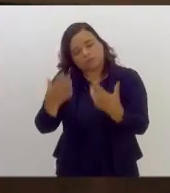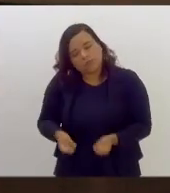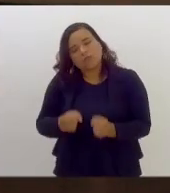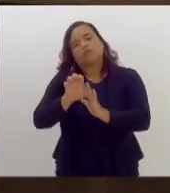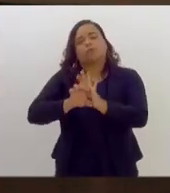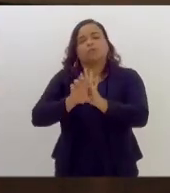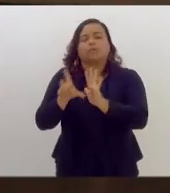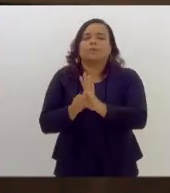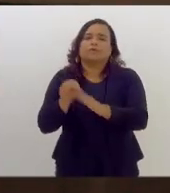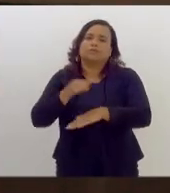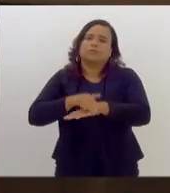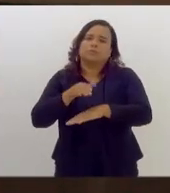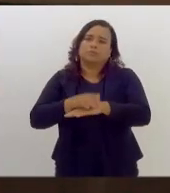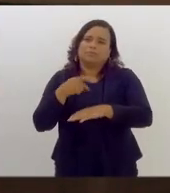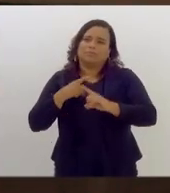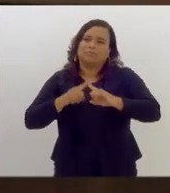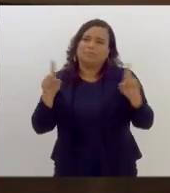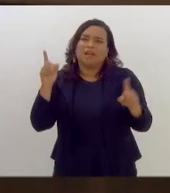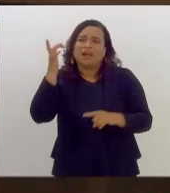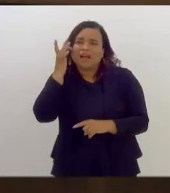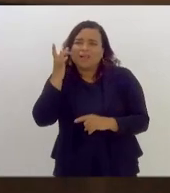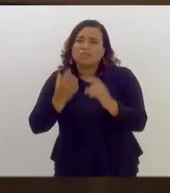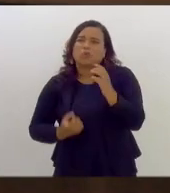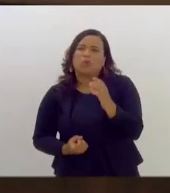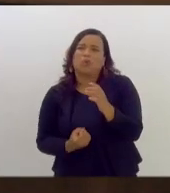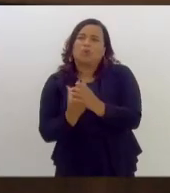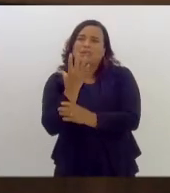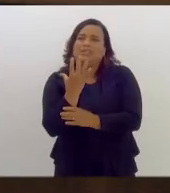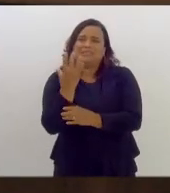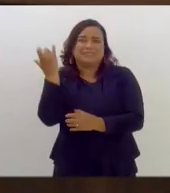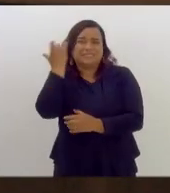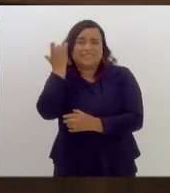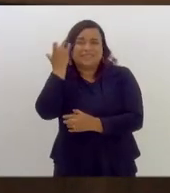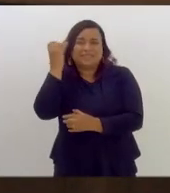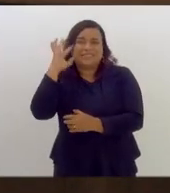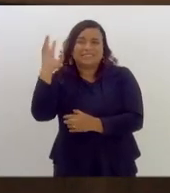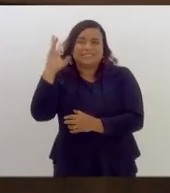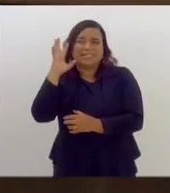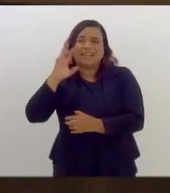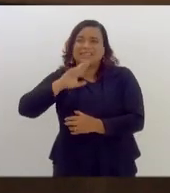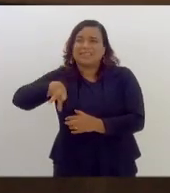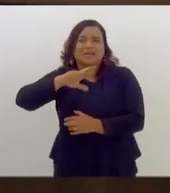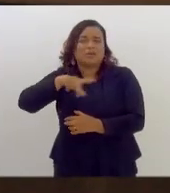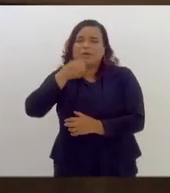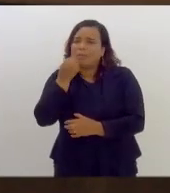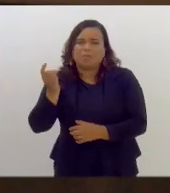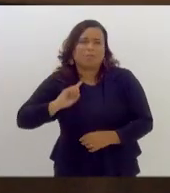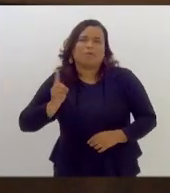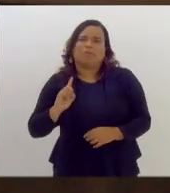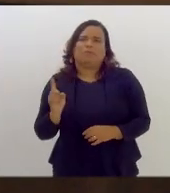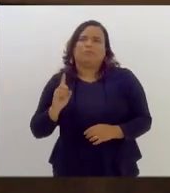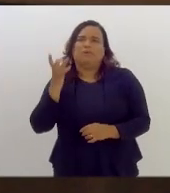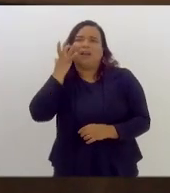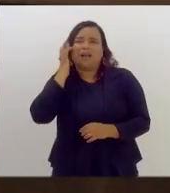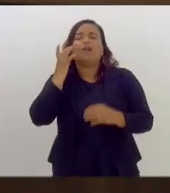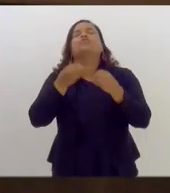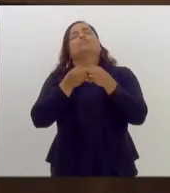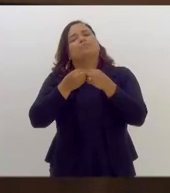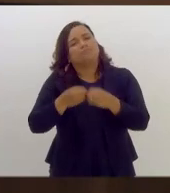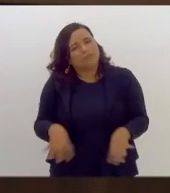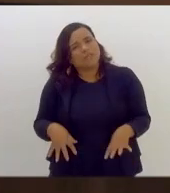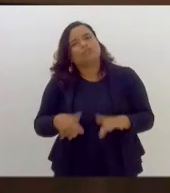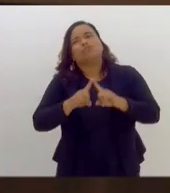nossas emendas, mas eu acho que na origem a ideia não é uma ideia boa, eu acho que prejudica